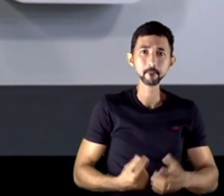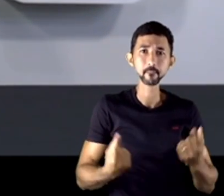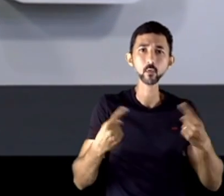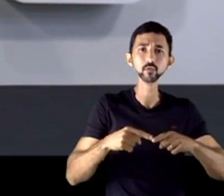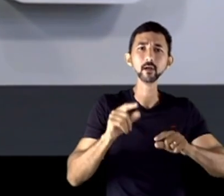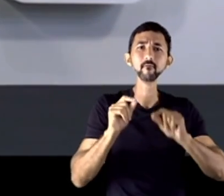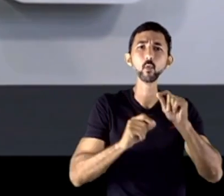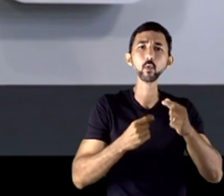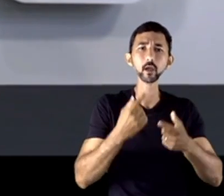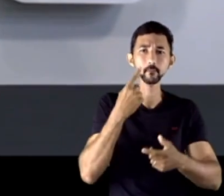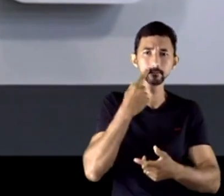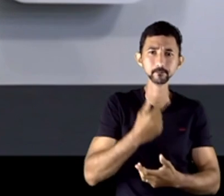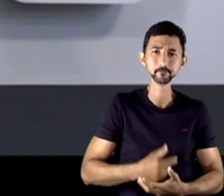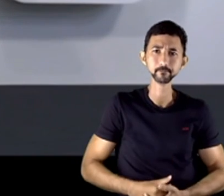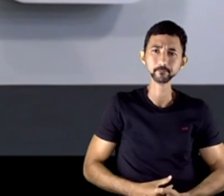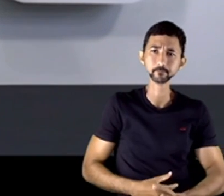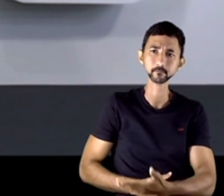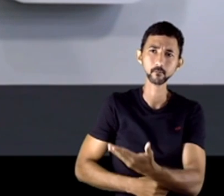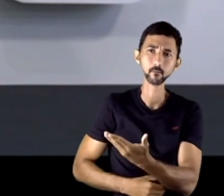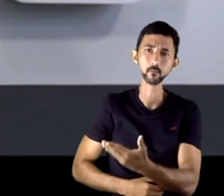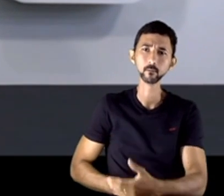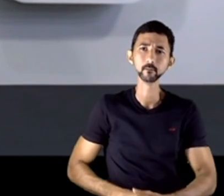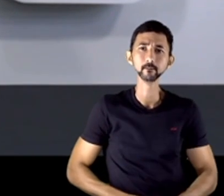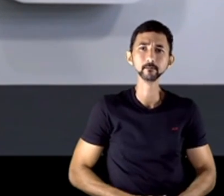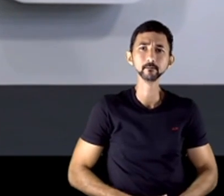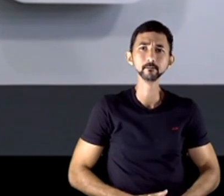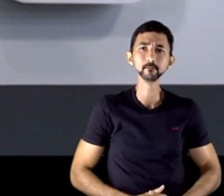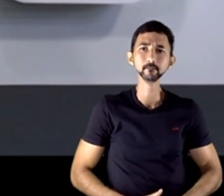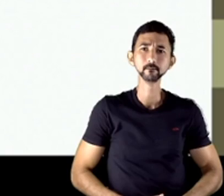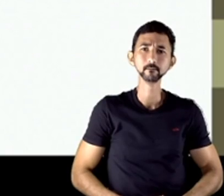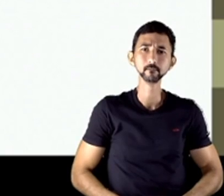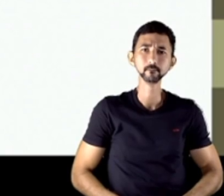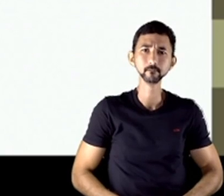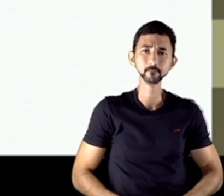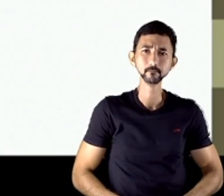desafio é... Vai para a tela.